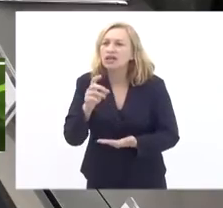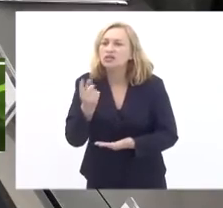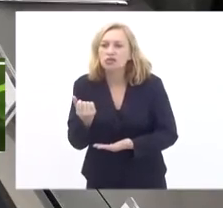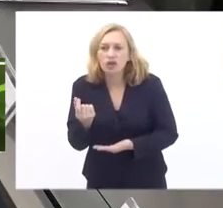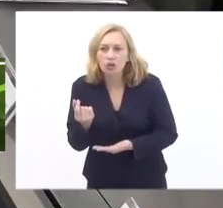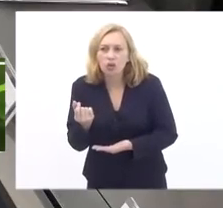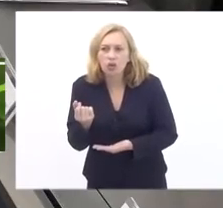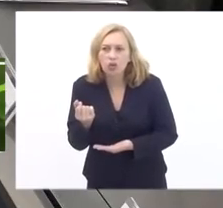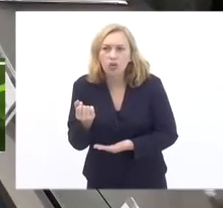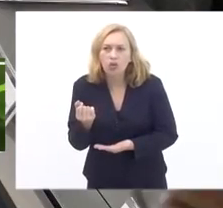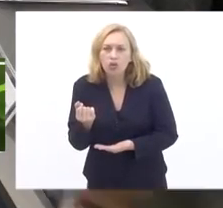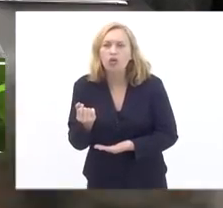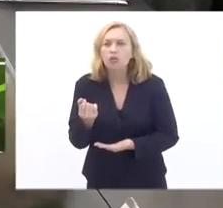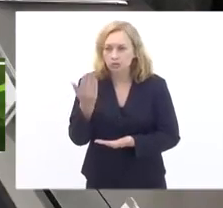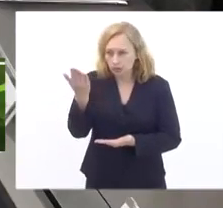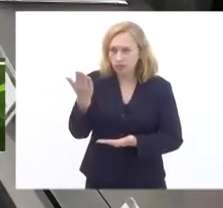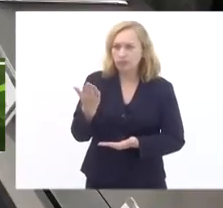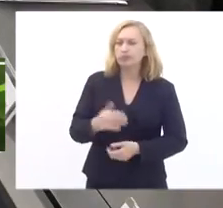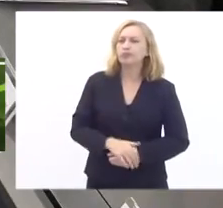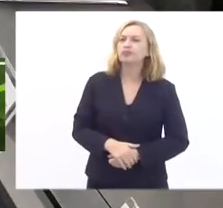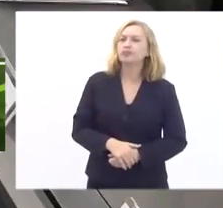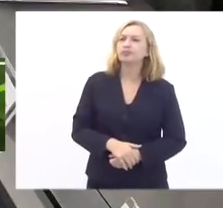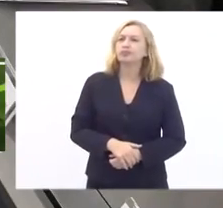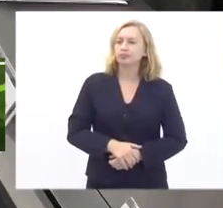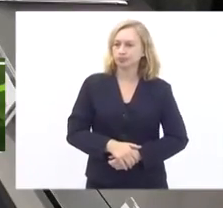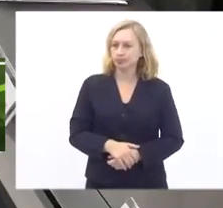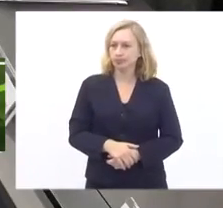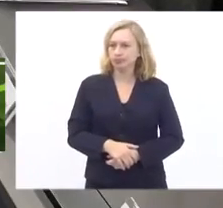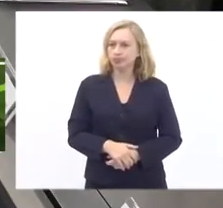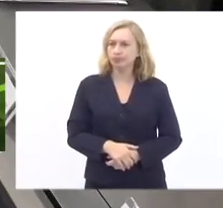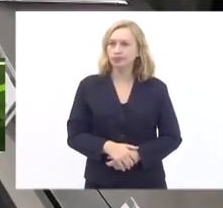tarifa. Por favor.